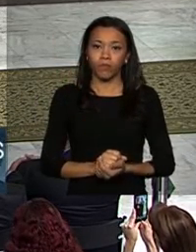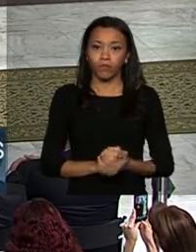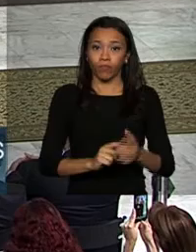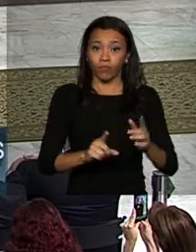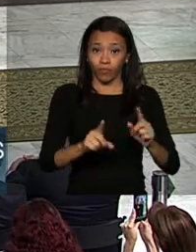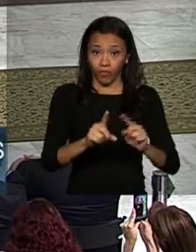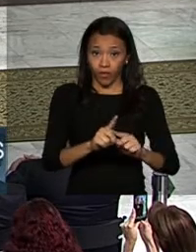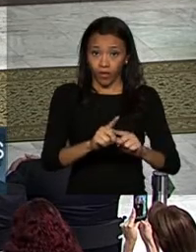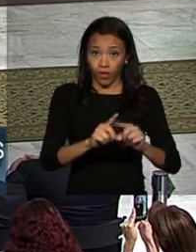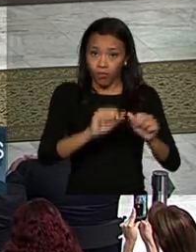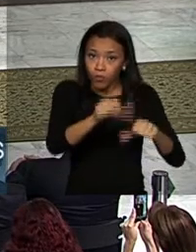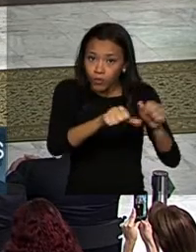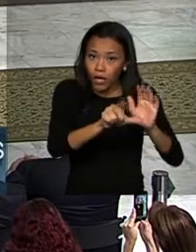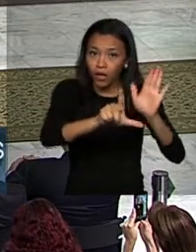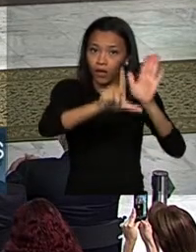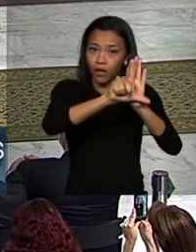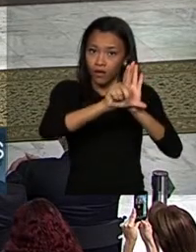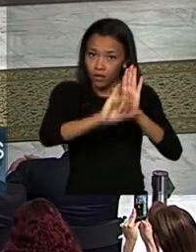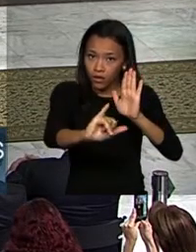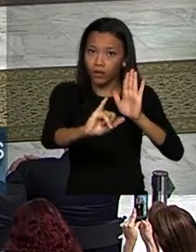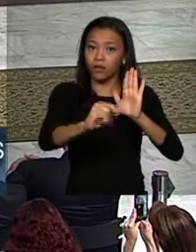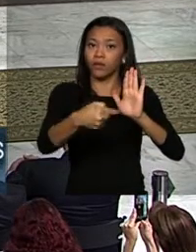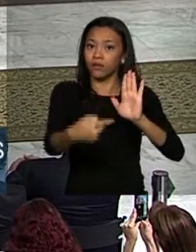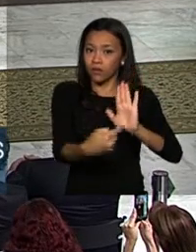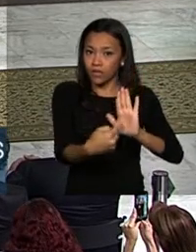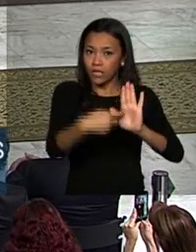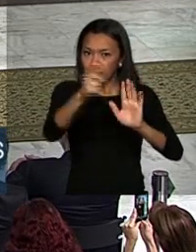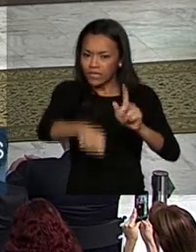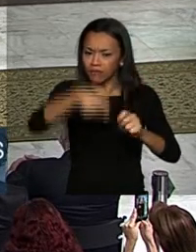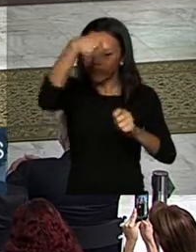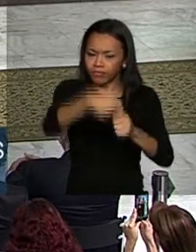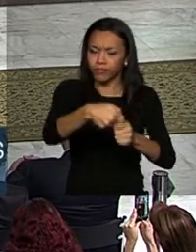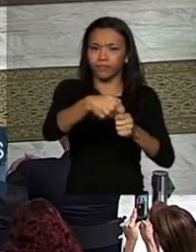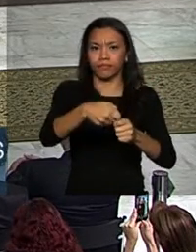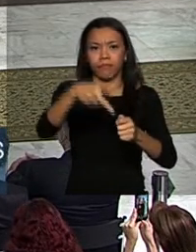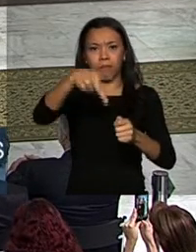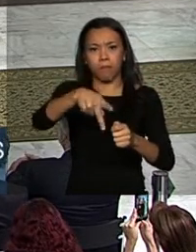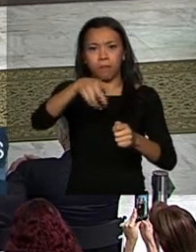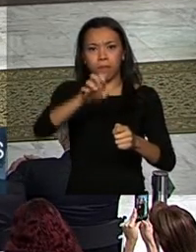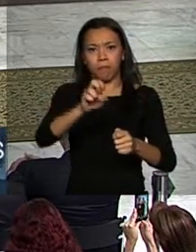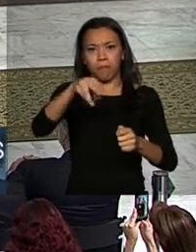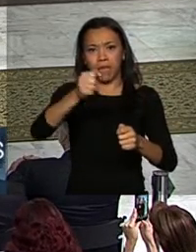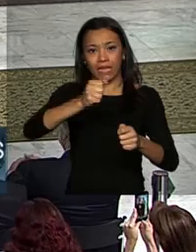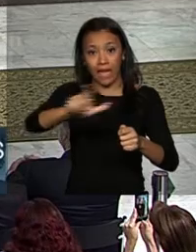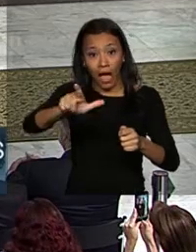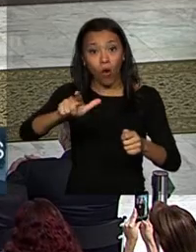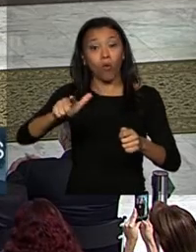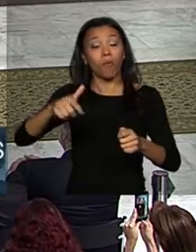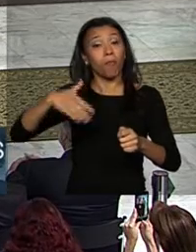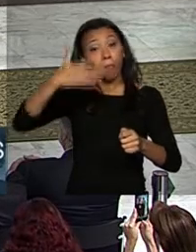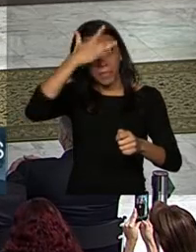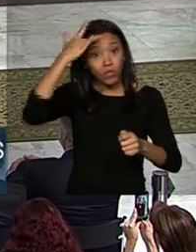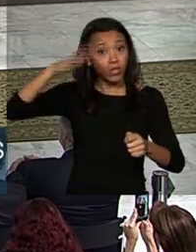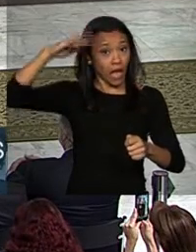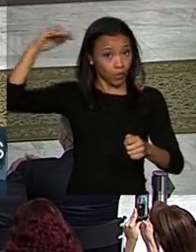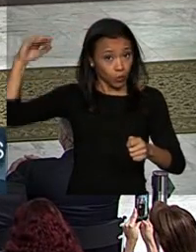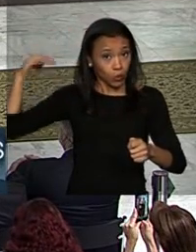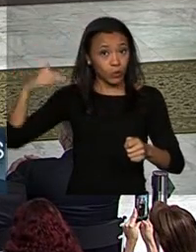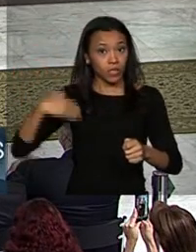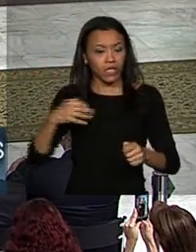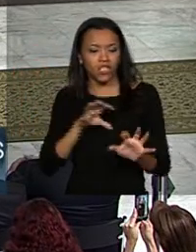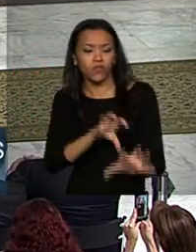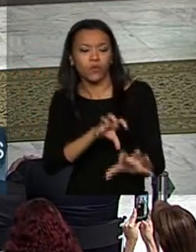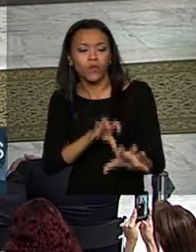a legislação, atribuindo penalidades para o adulto que envolver crianças